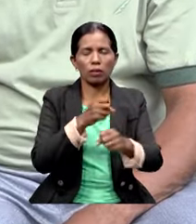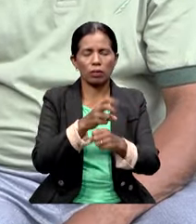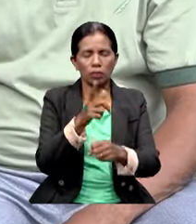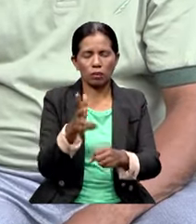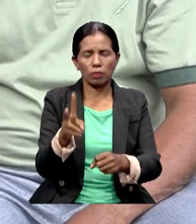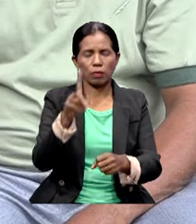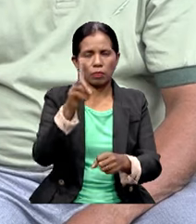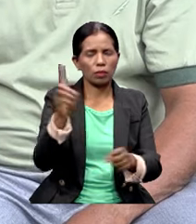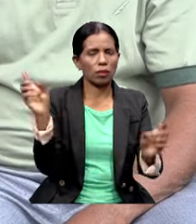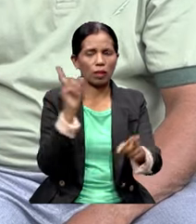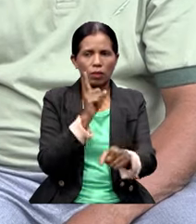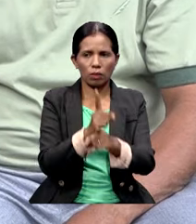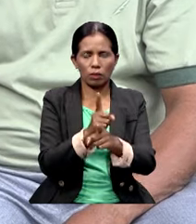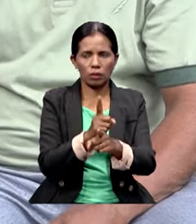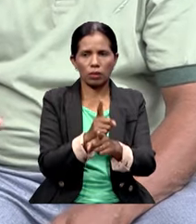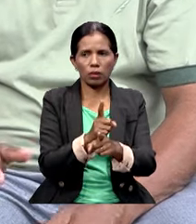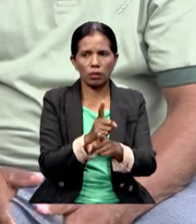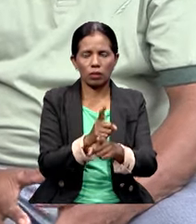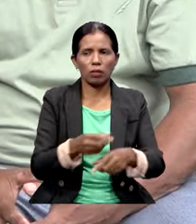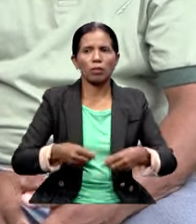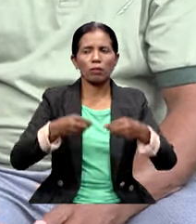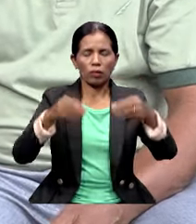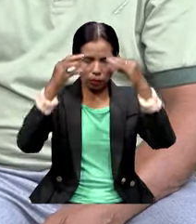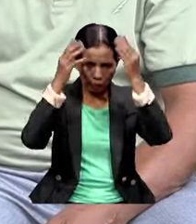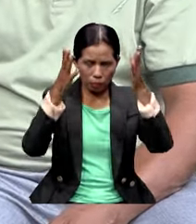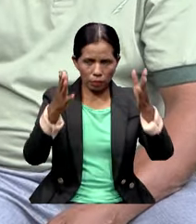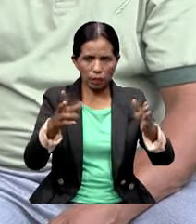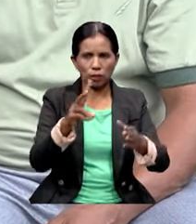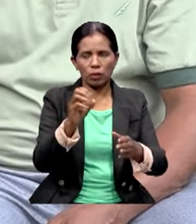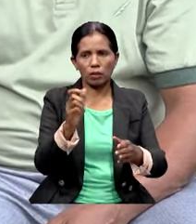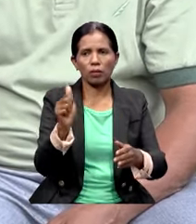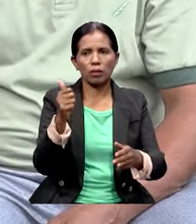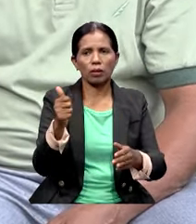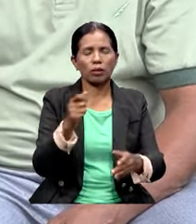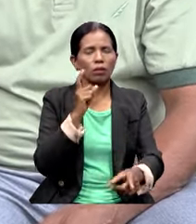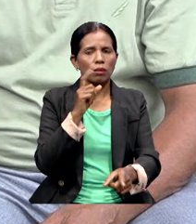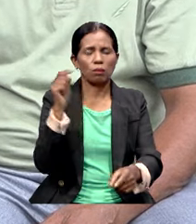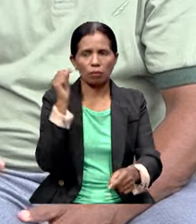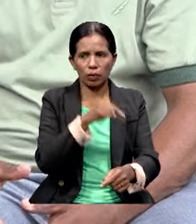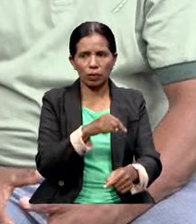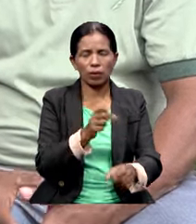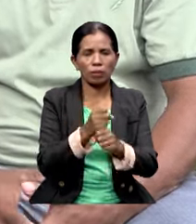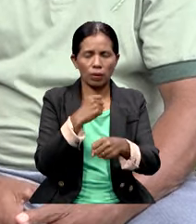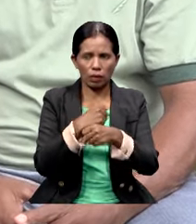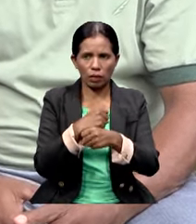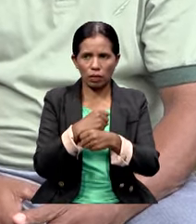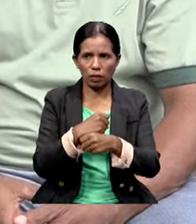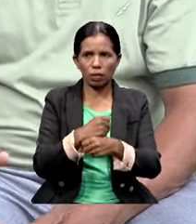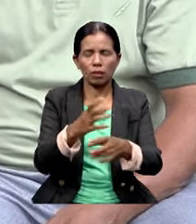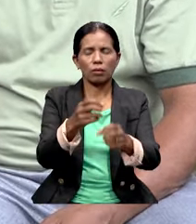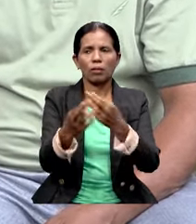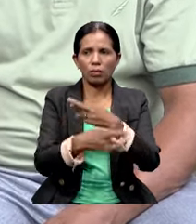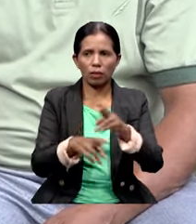la netru, significa da, fo contrato ba professor 2023, ilegal. Tama halo tia, verificação